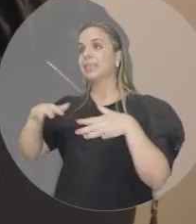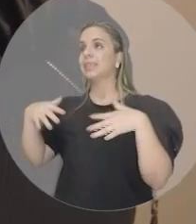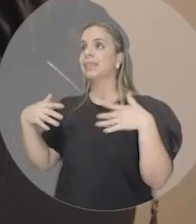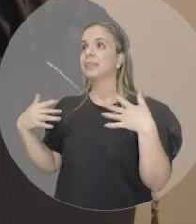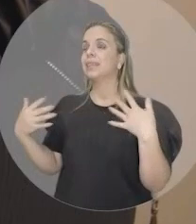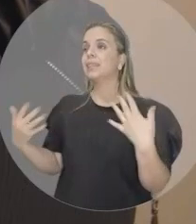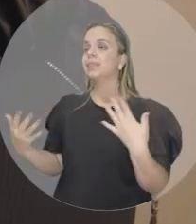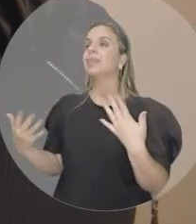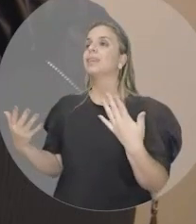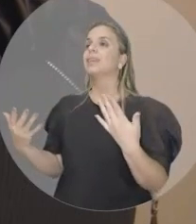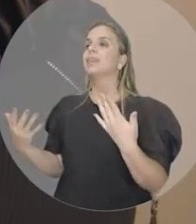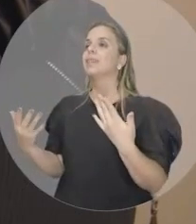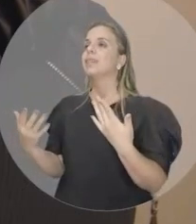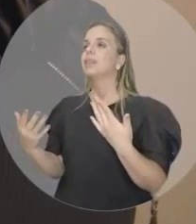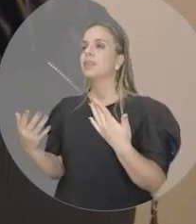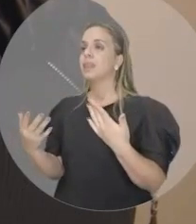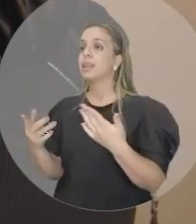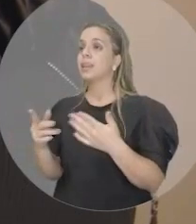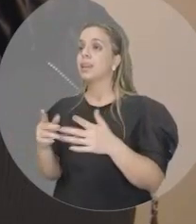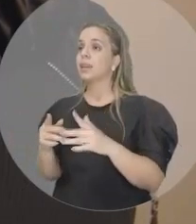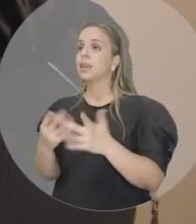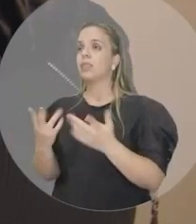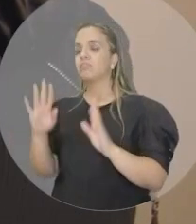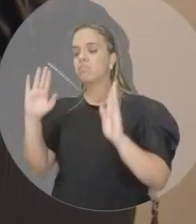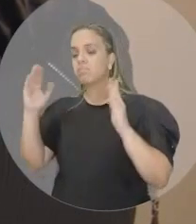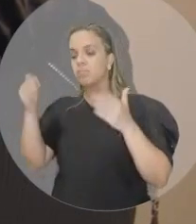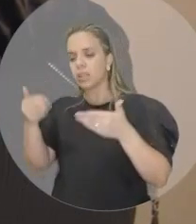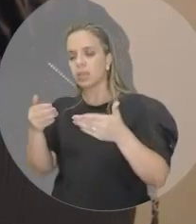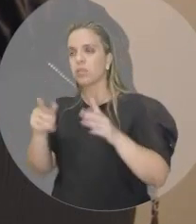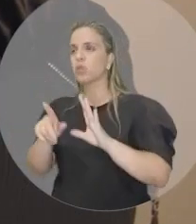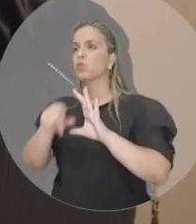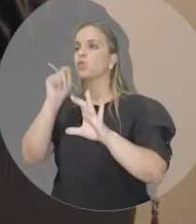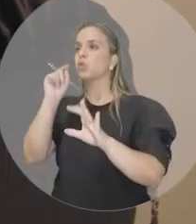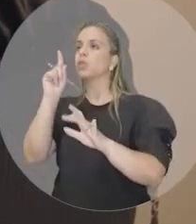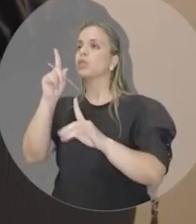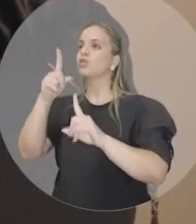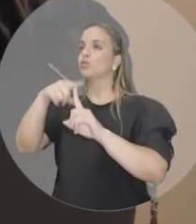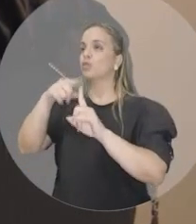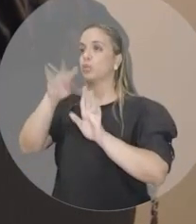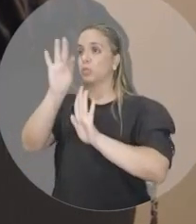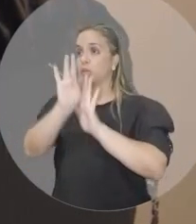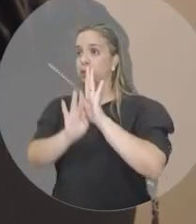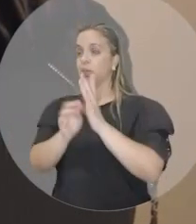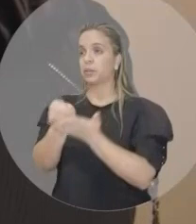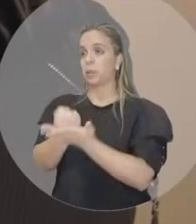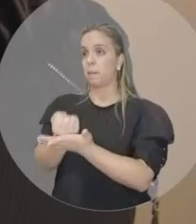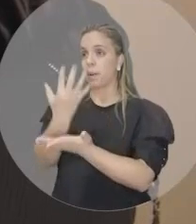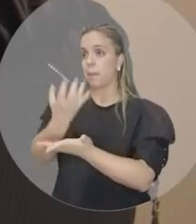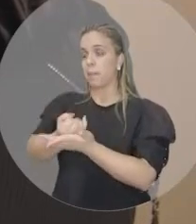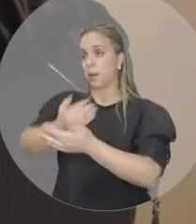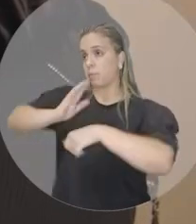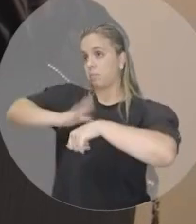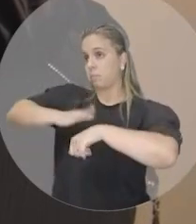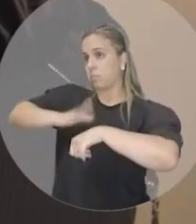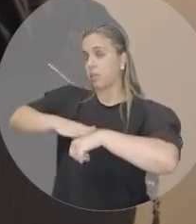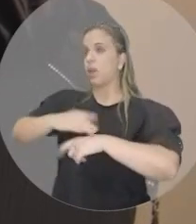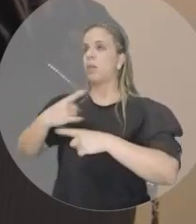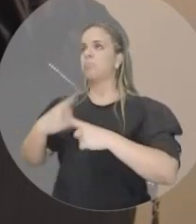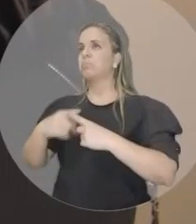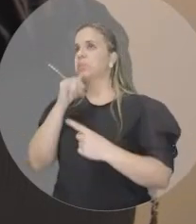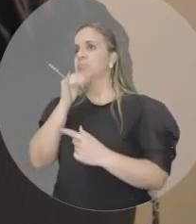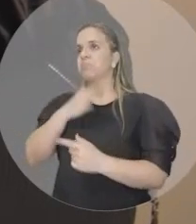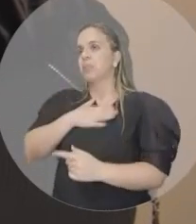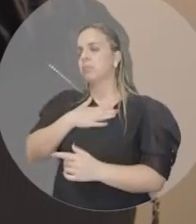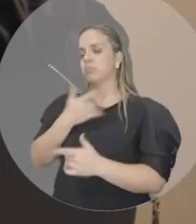E aí, a autoficção, ela foi interessante por isso, porque eu não teria nenhum